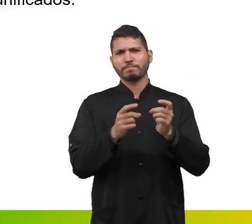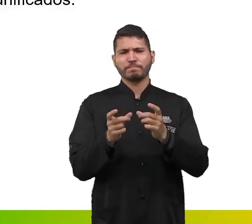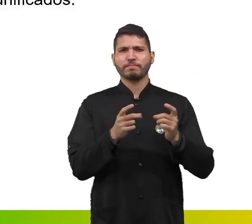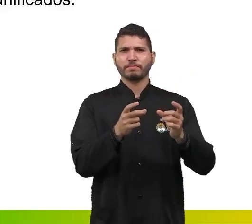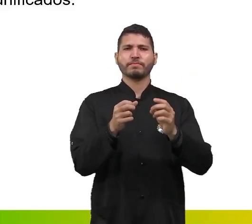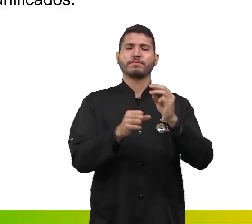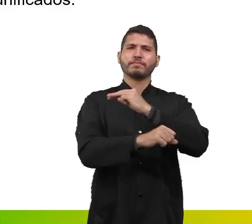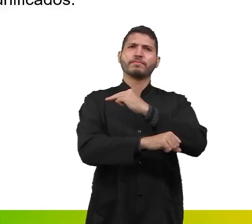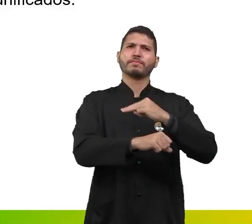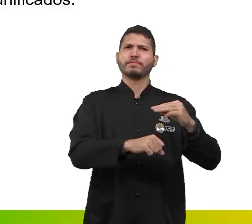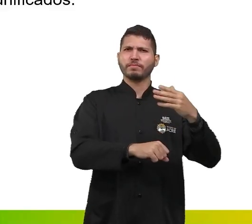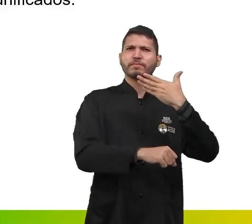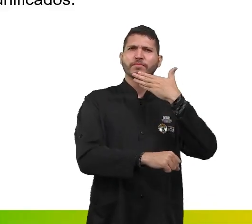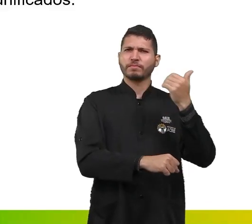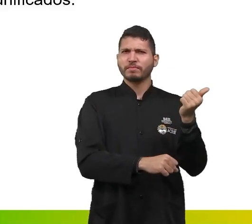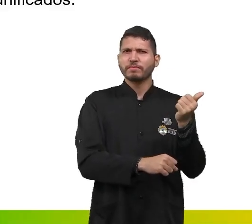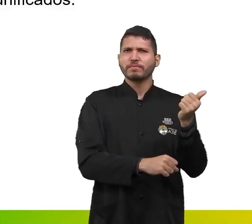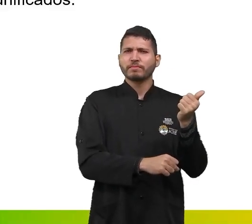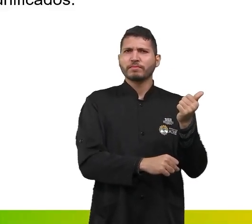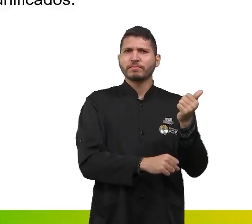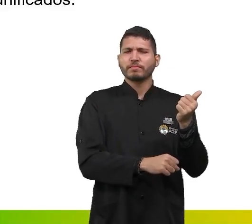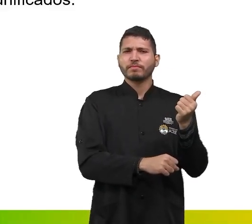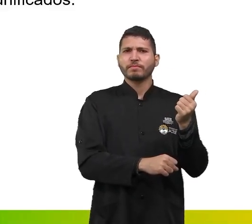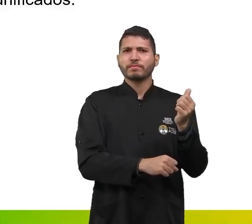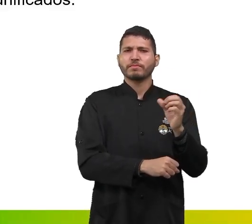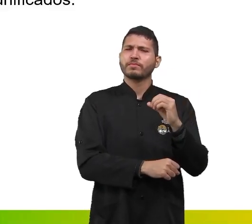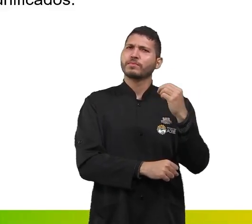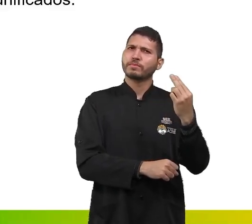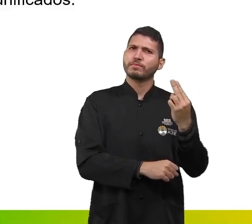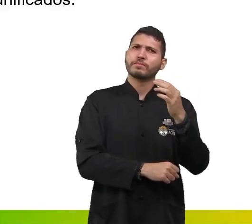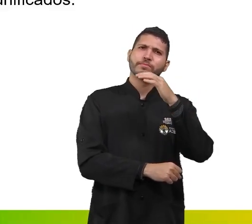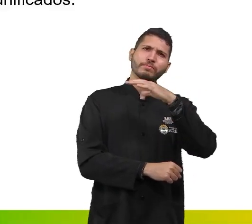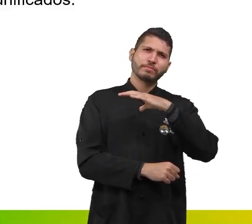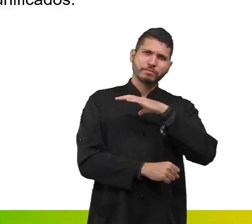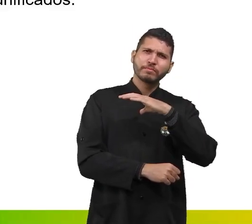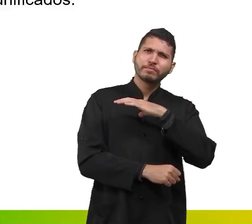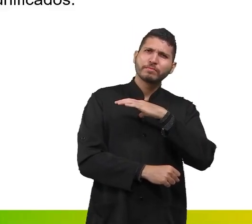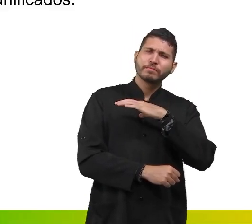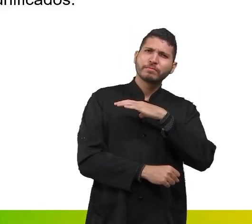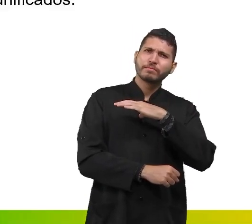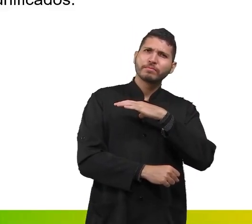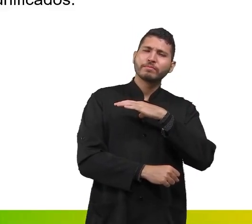ou fortaleceram-se as cidades? As cidades, não é?